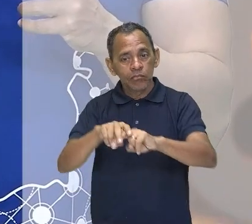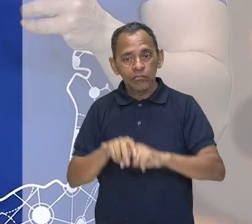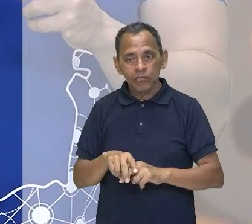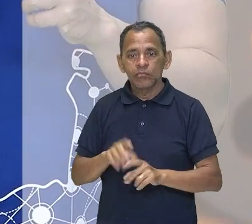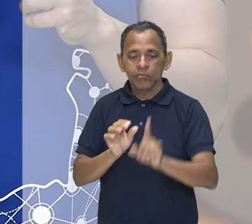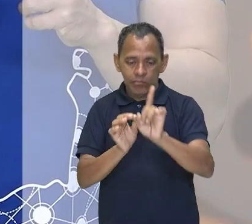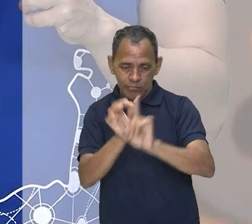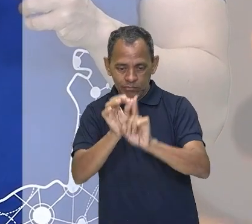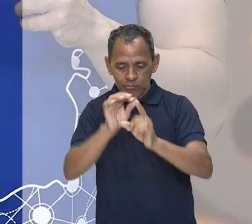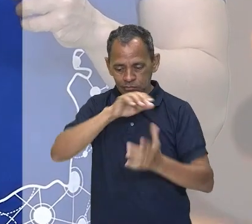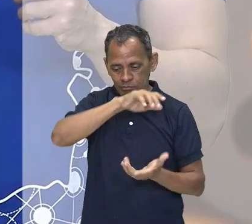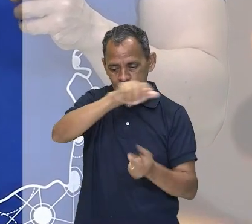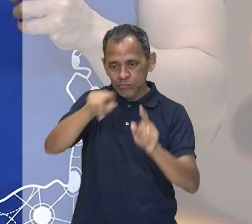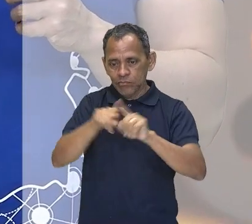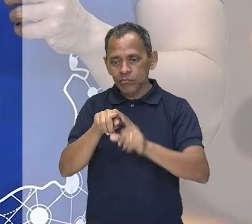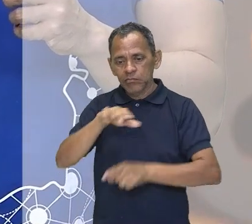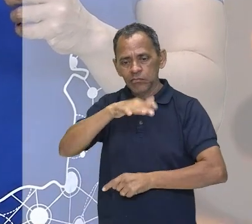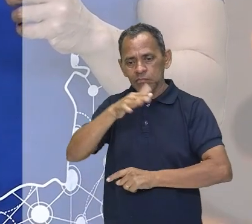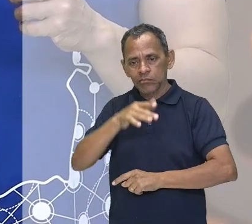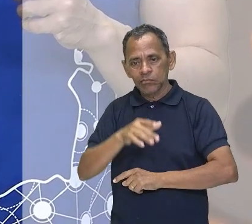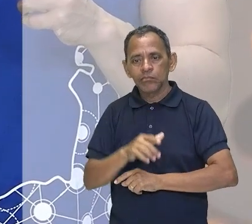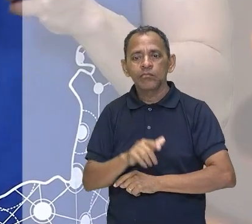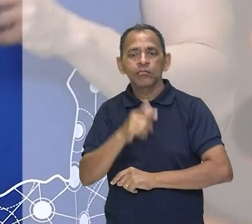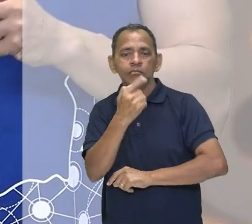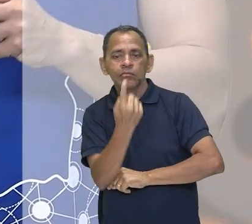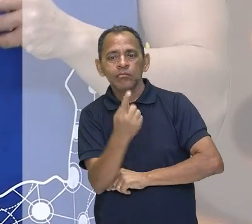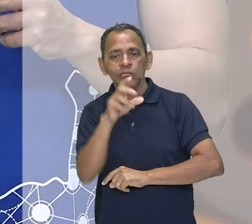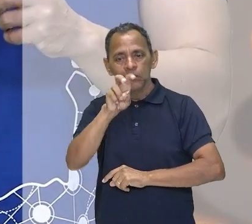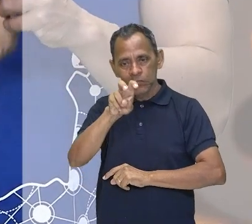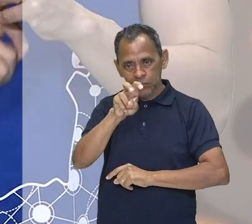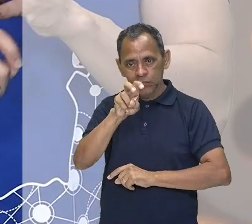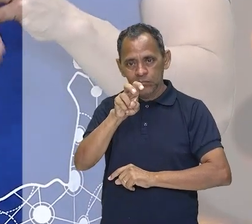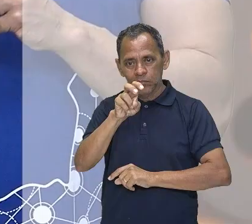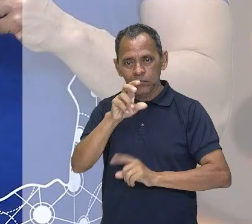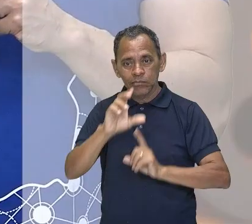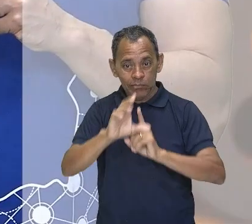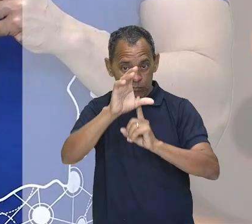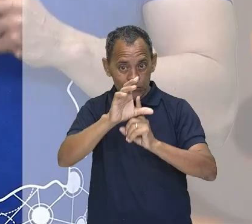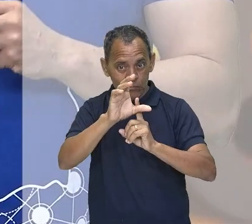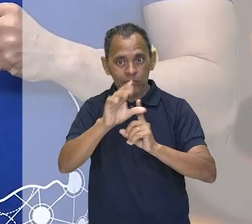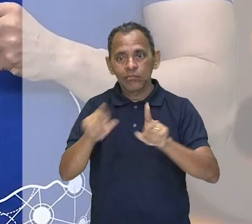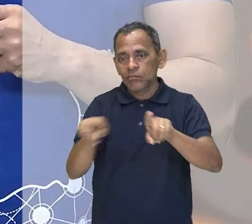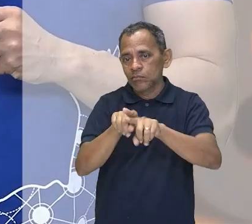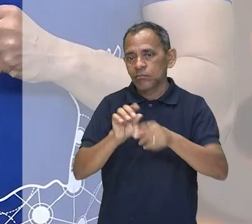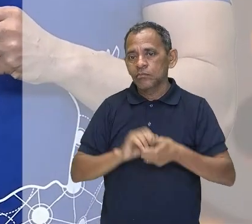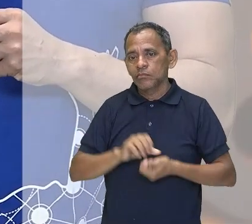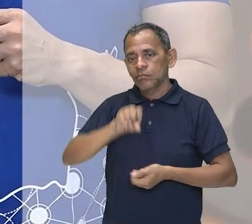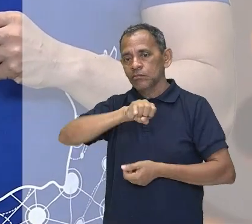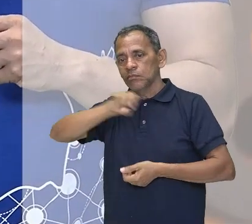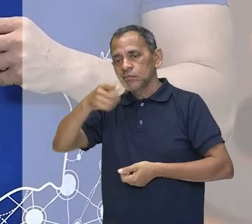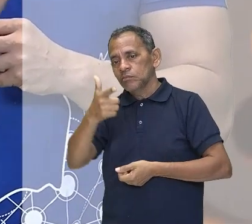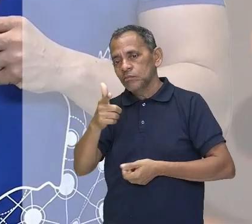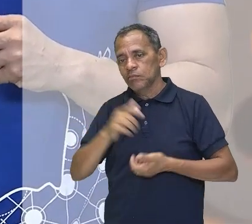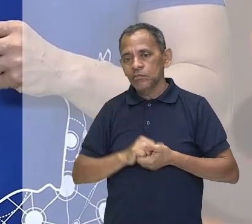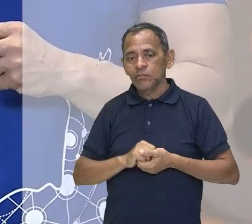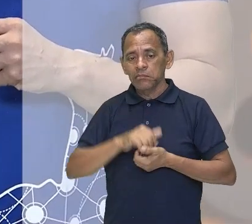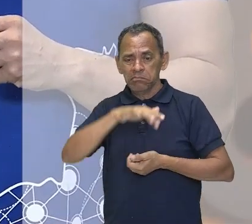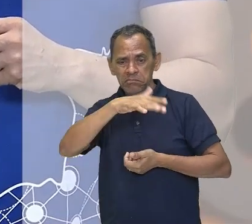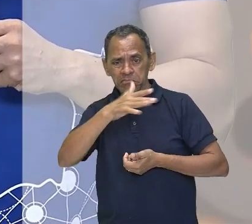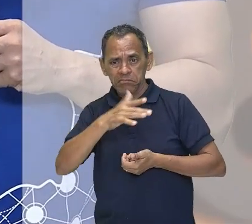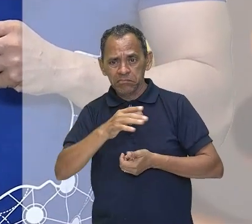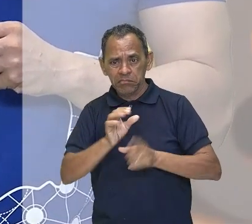nosso planeta que giram em torno de 15 graus Celsius. Se a gente não tivesse o efeito estufa, a média de temperatura do nosso